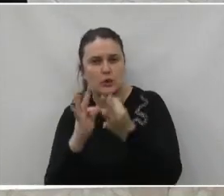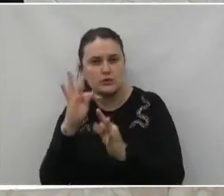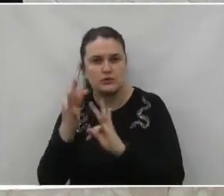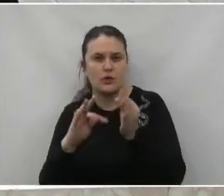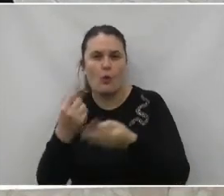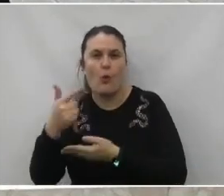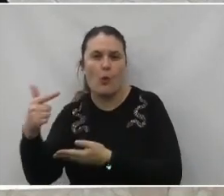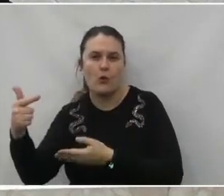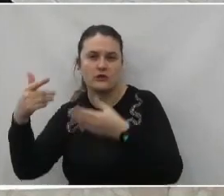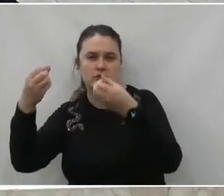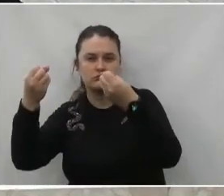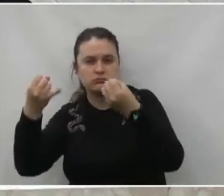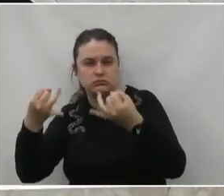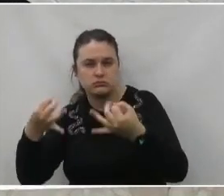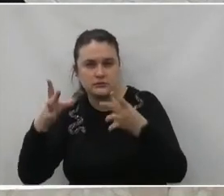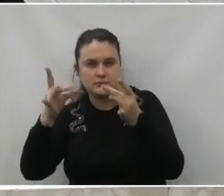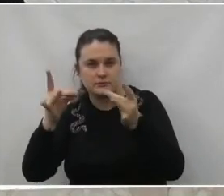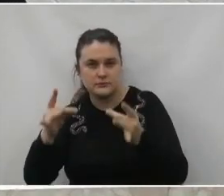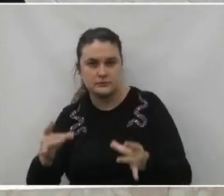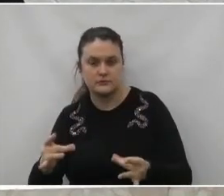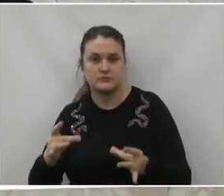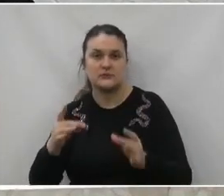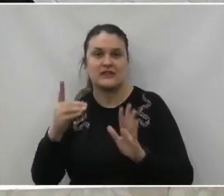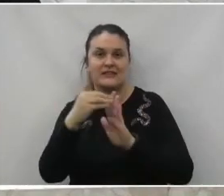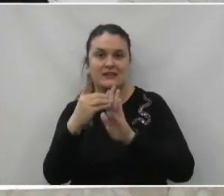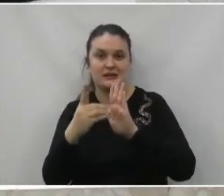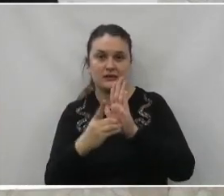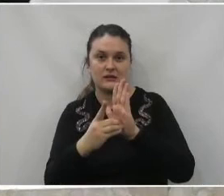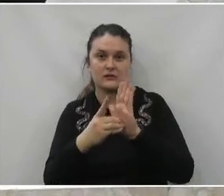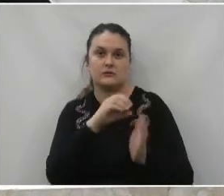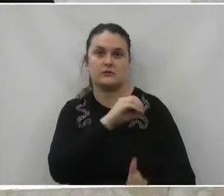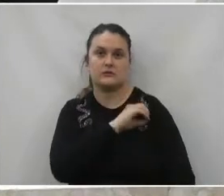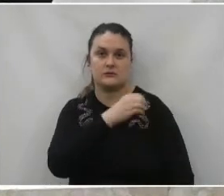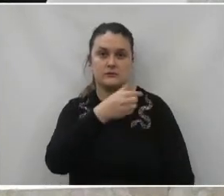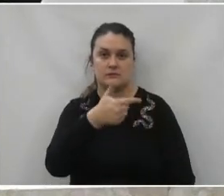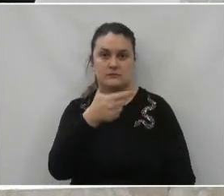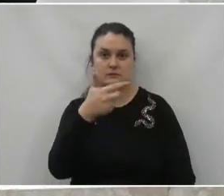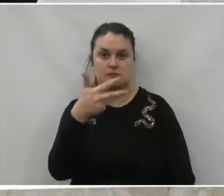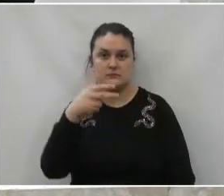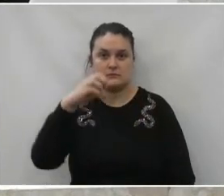outras providências. Decreto número